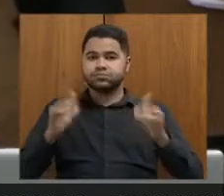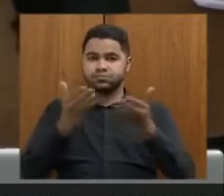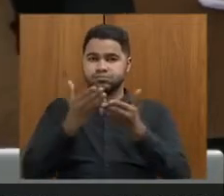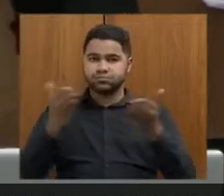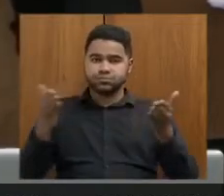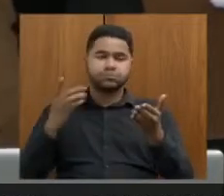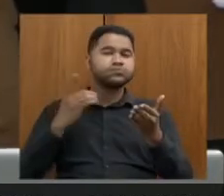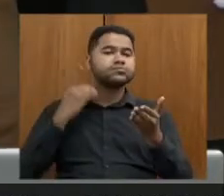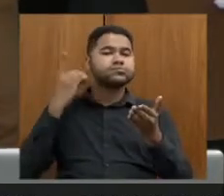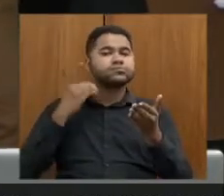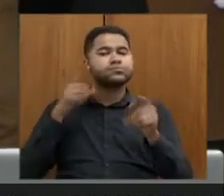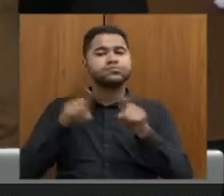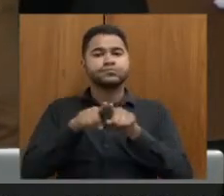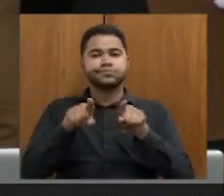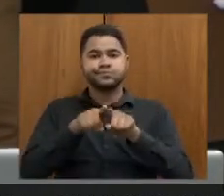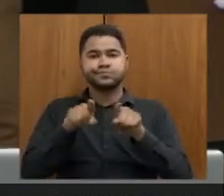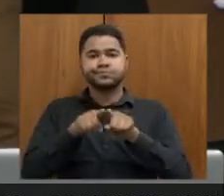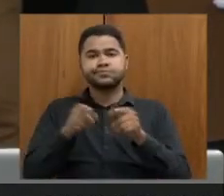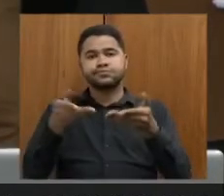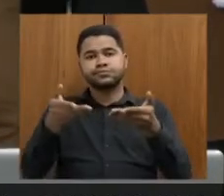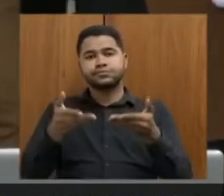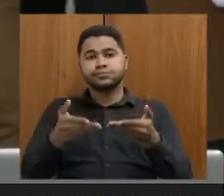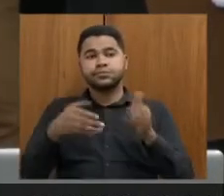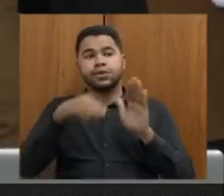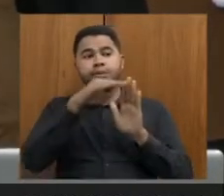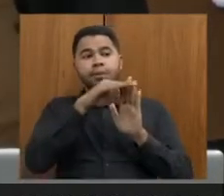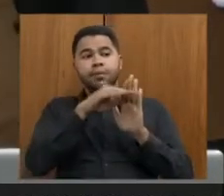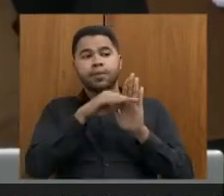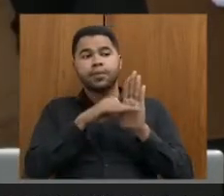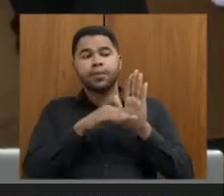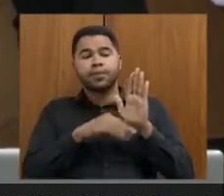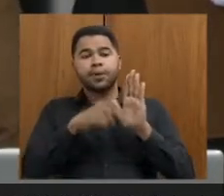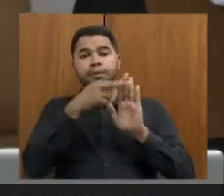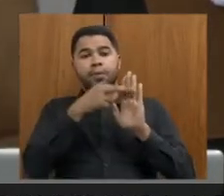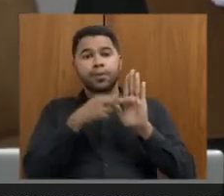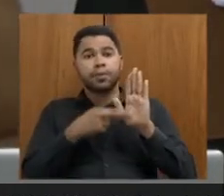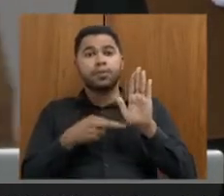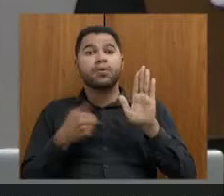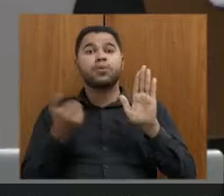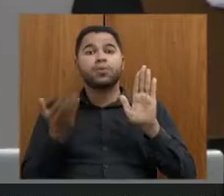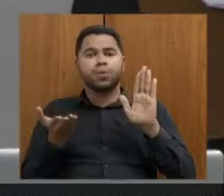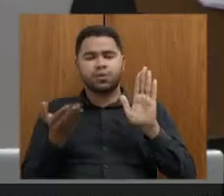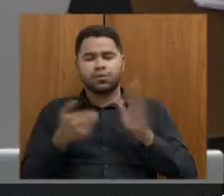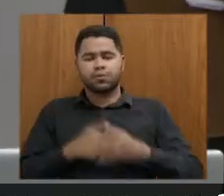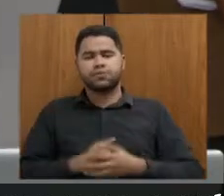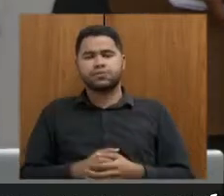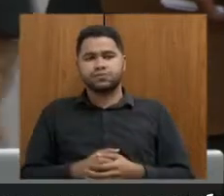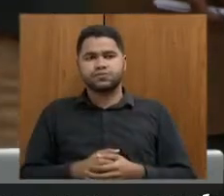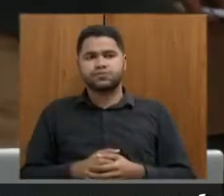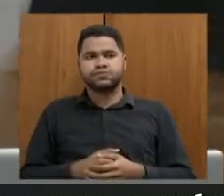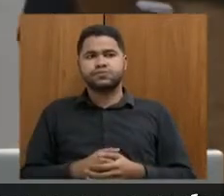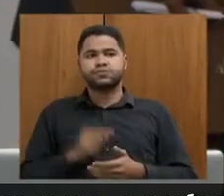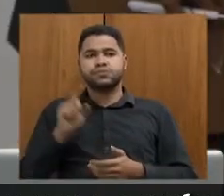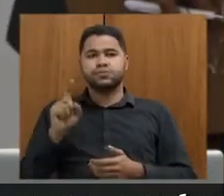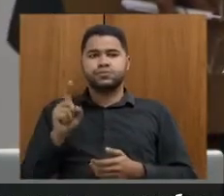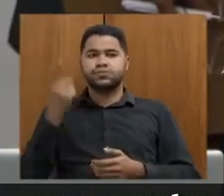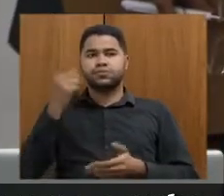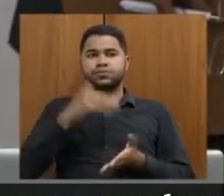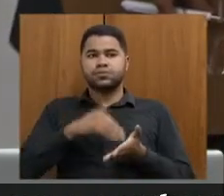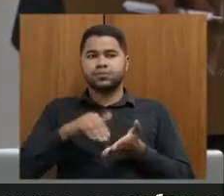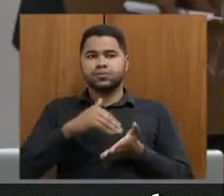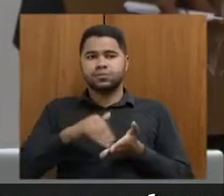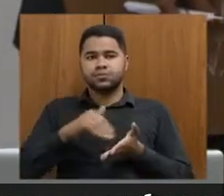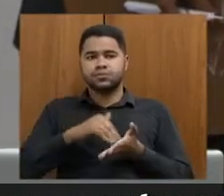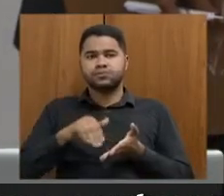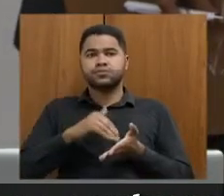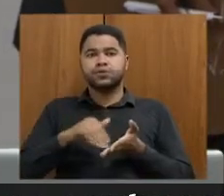parlamentares e aos convidados que os atos desta reunião obedecerão as seguintes normas e procedimentos primeiro secretário de estado de